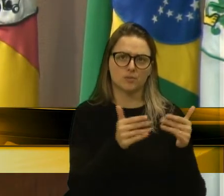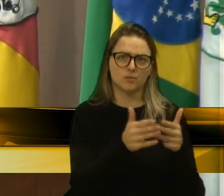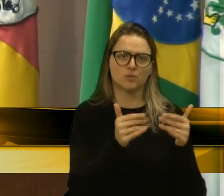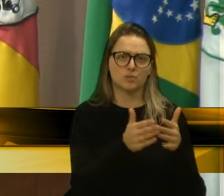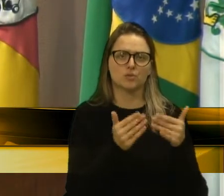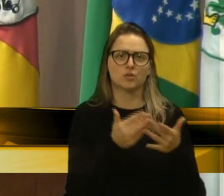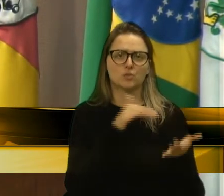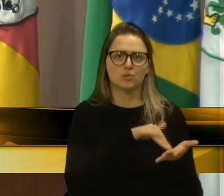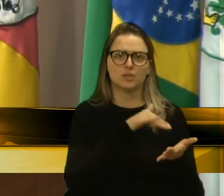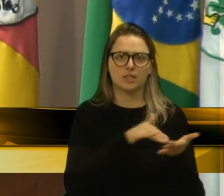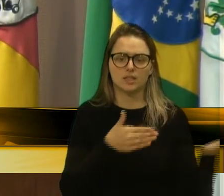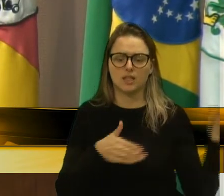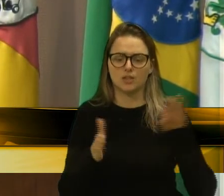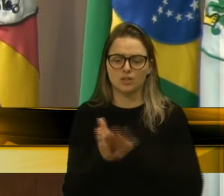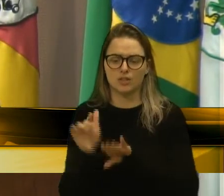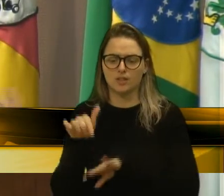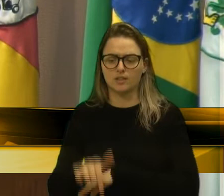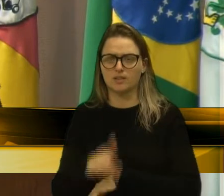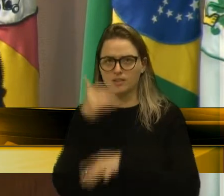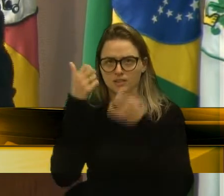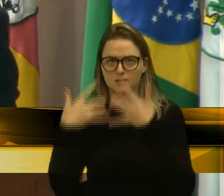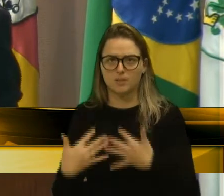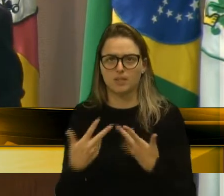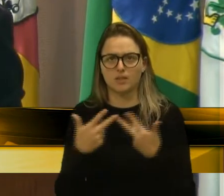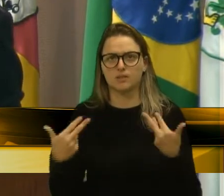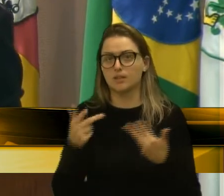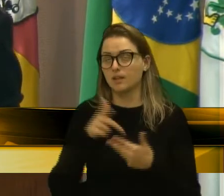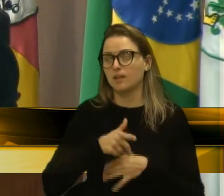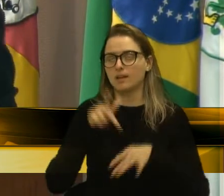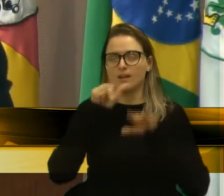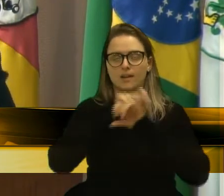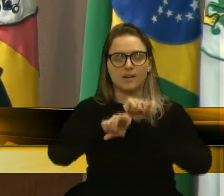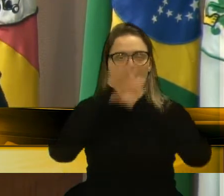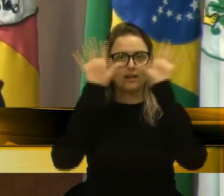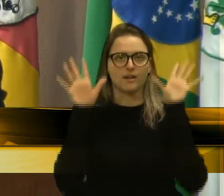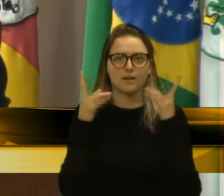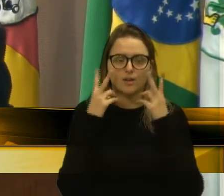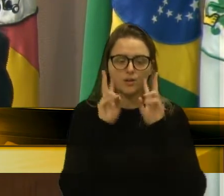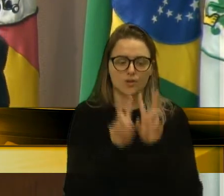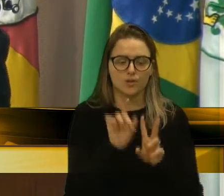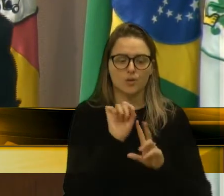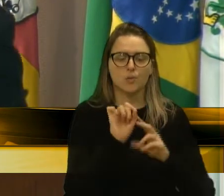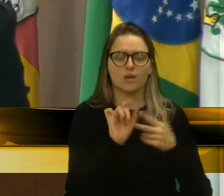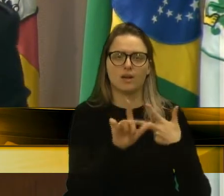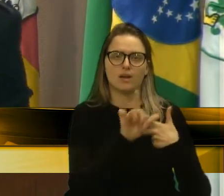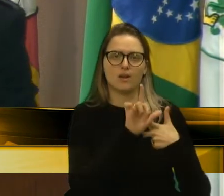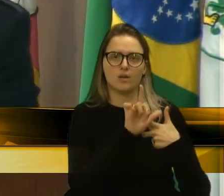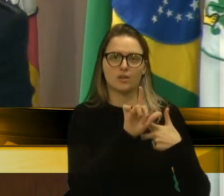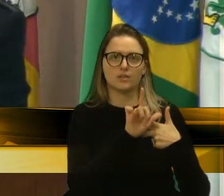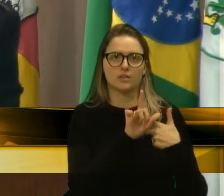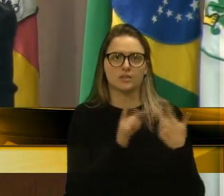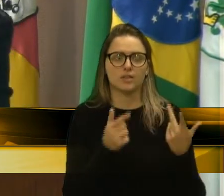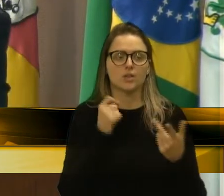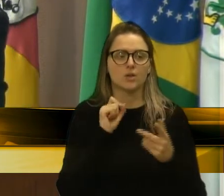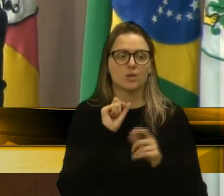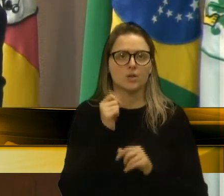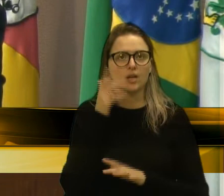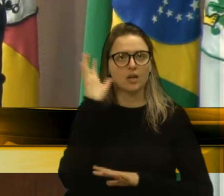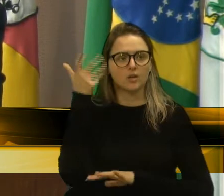do secretário. E a gente vê claramente aqui as coisas, o rodízio que vai acontecendo.